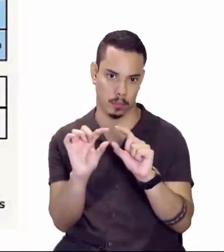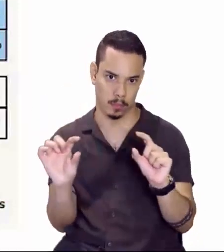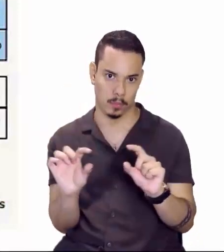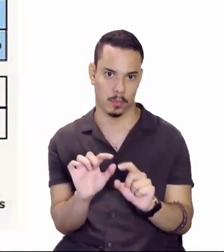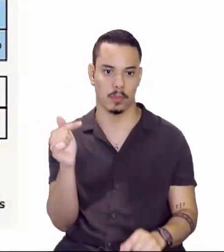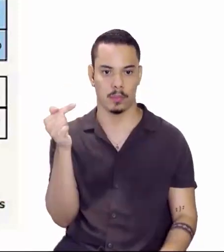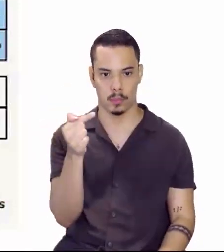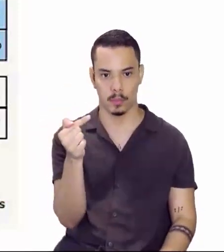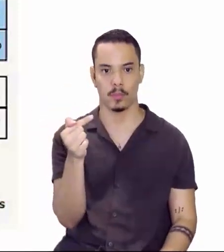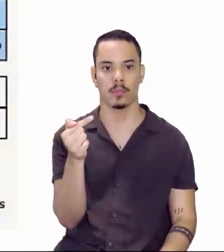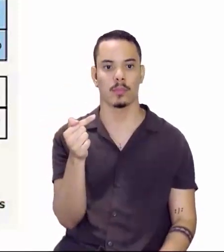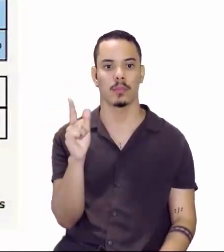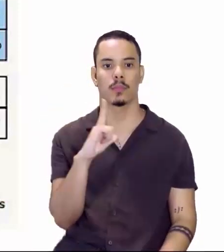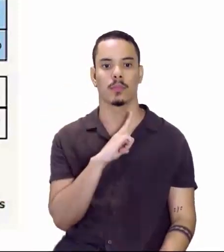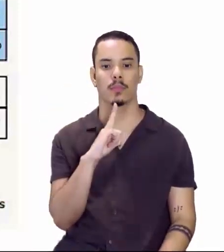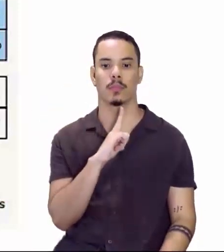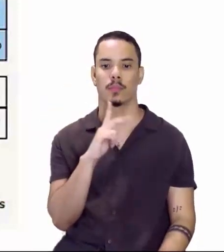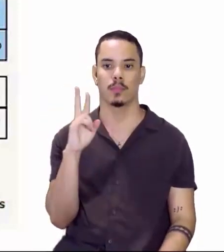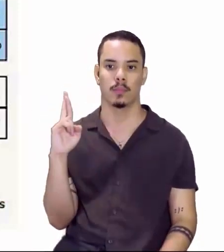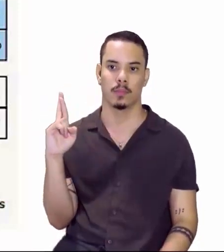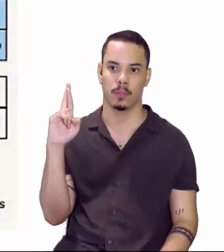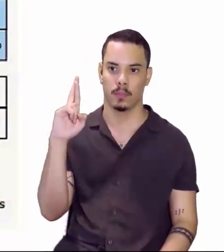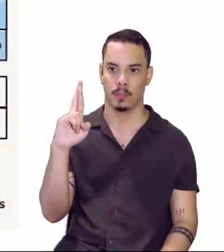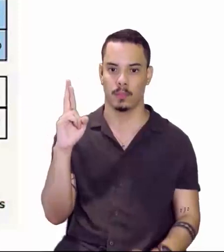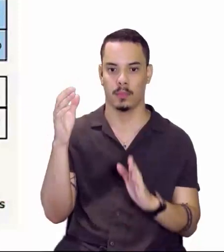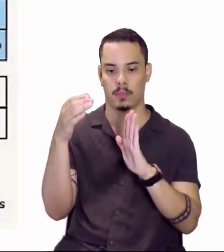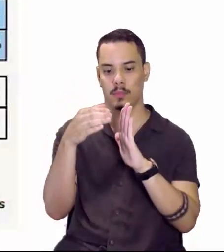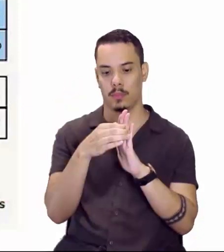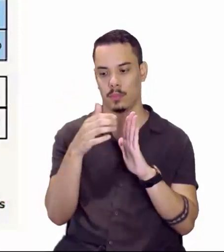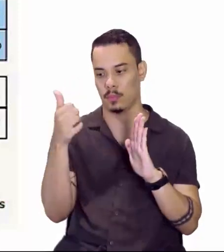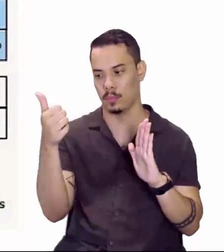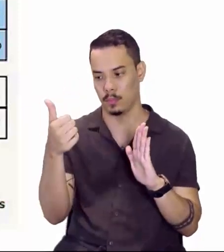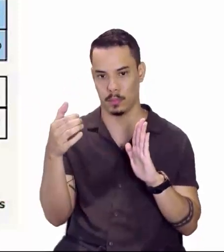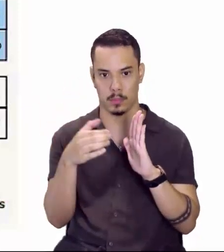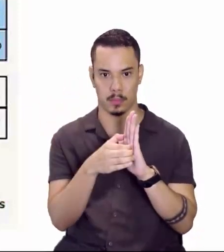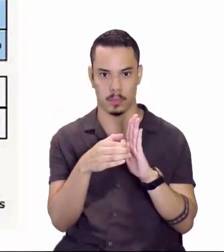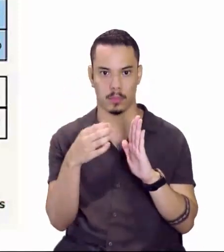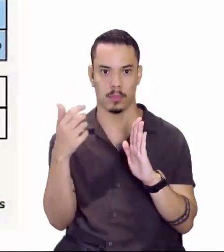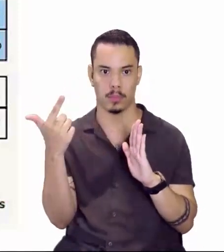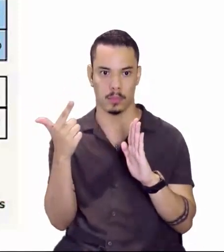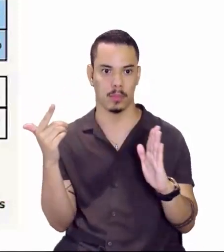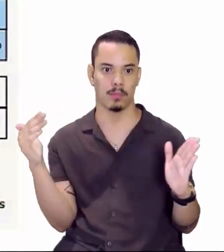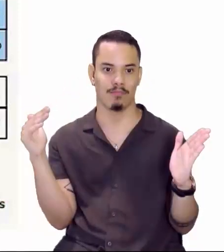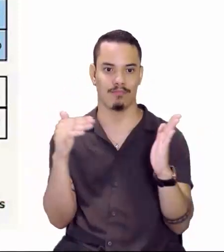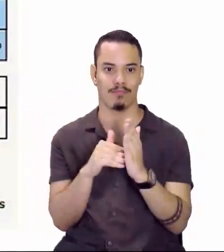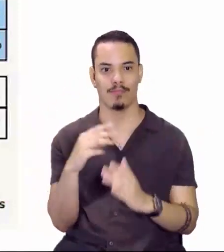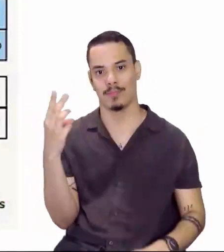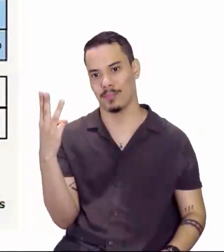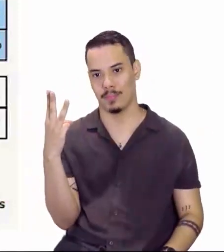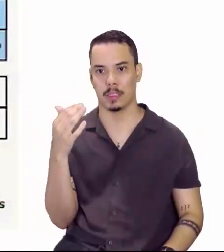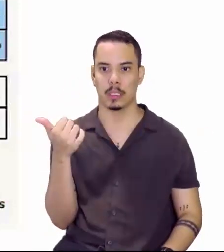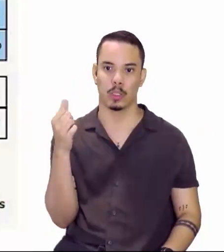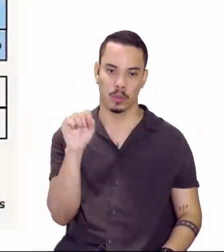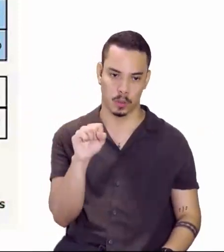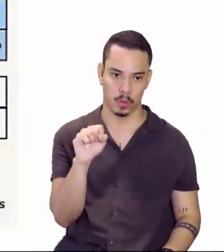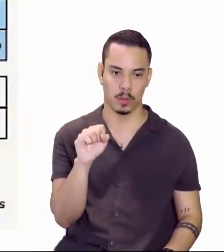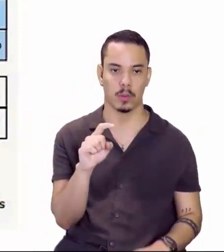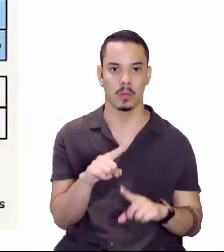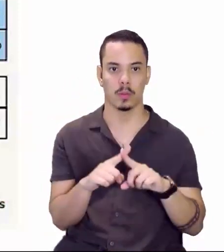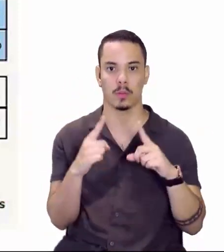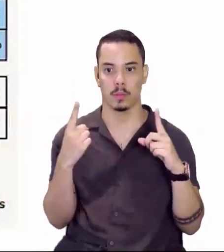né? Representativos do grupo 1 e 2 e do 13 a 18. No